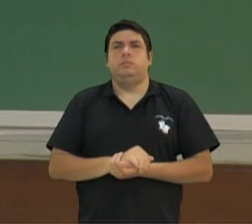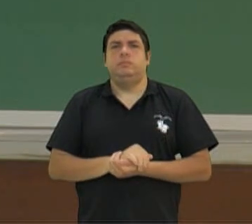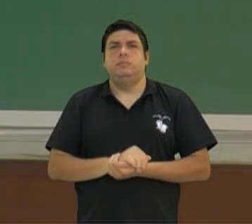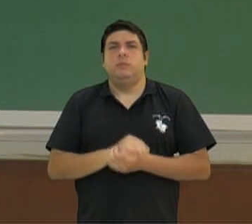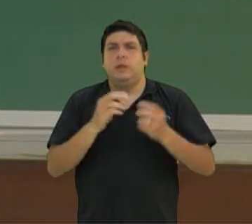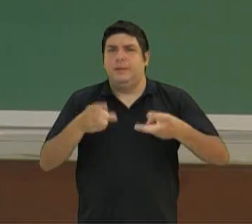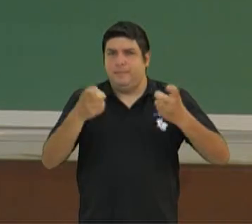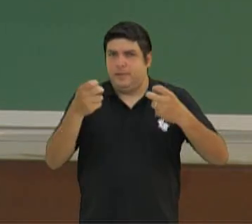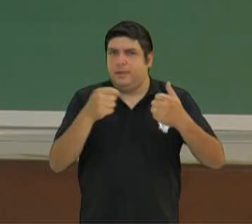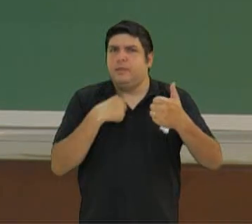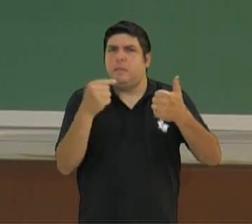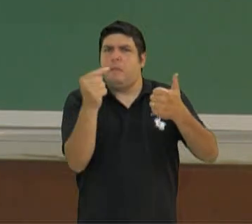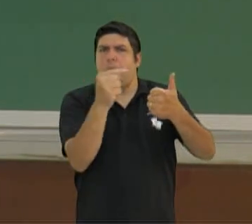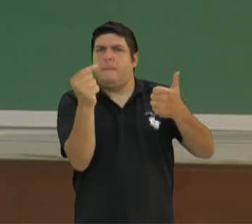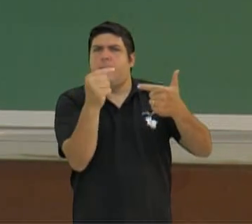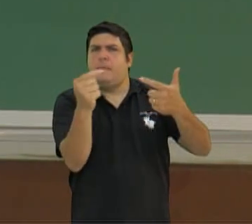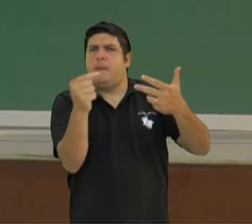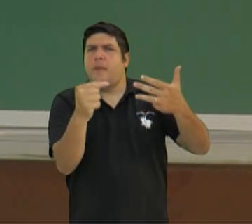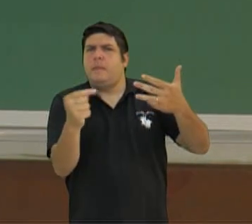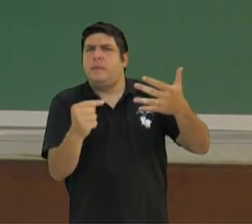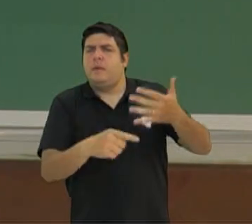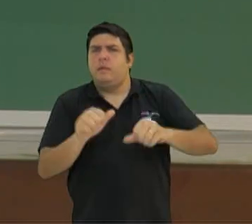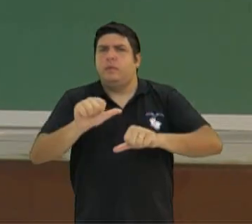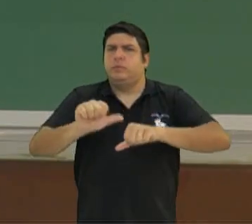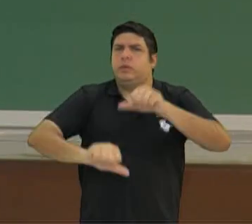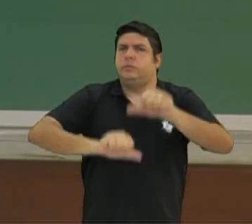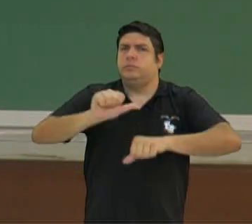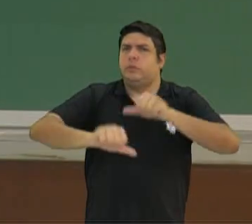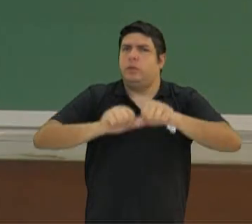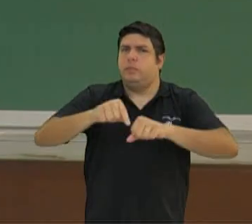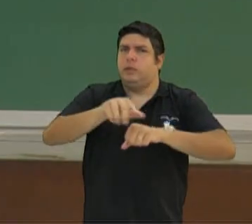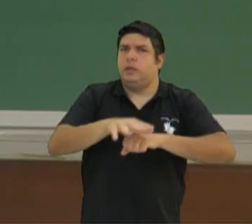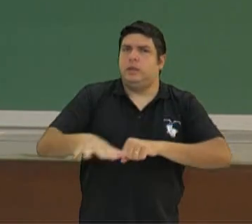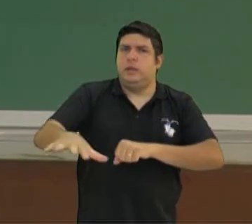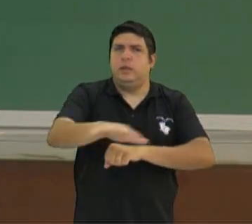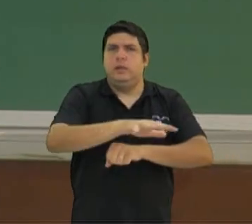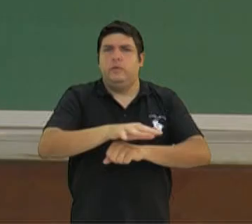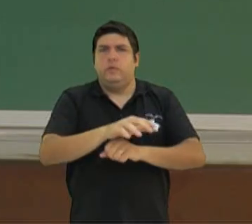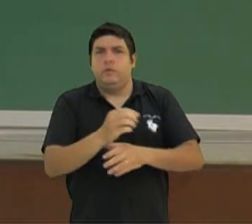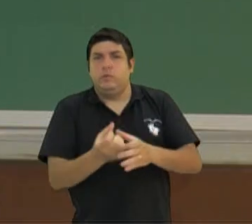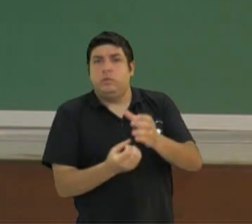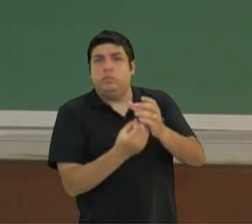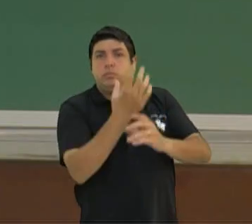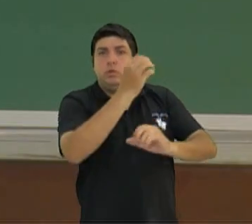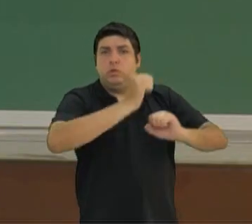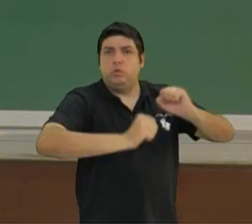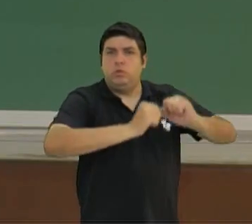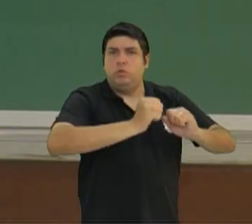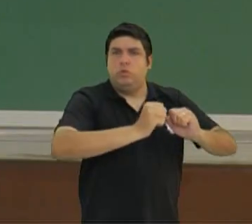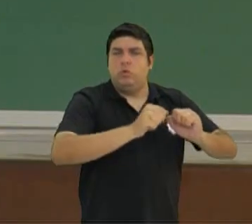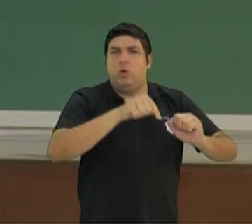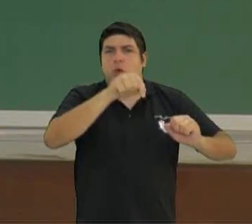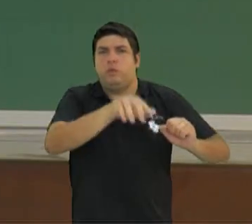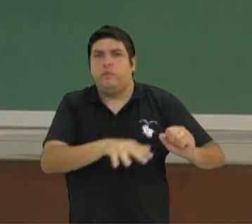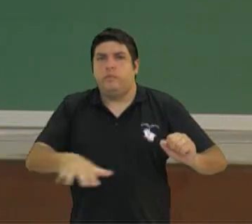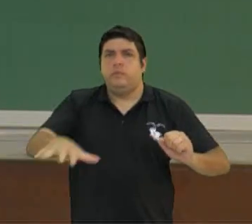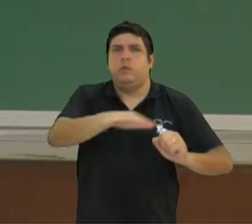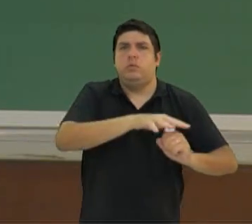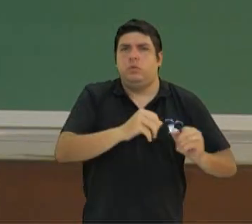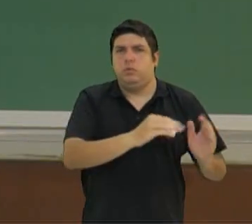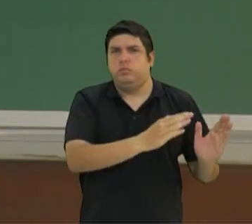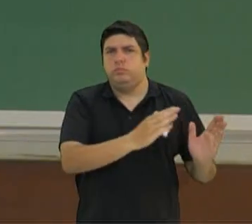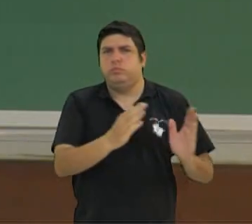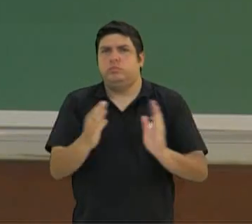daquela ideia que nós falamos, das mudanças que acontecem no processo de industrialização. Então, um espaço geográfico que